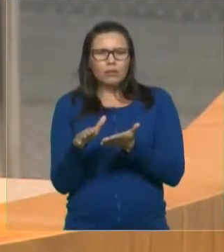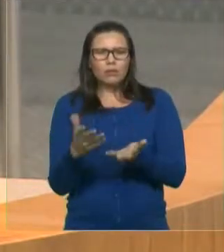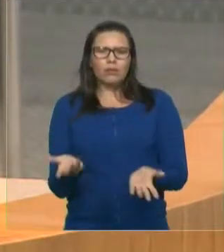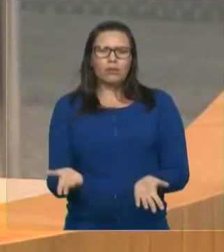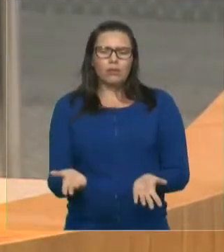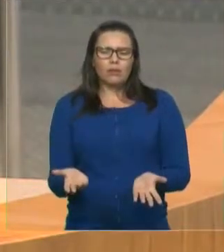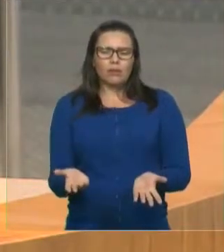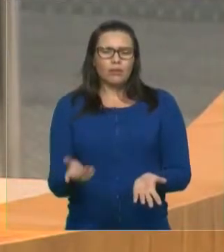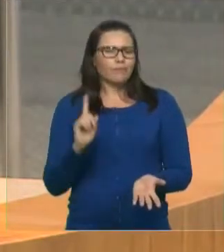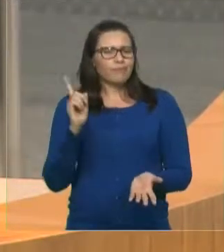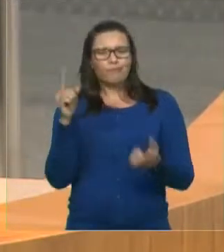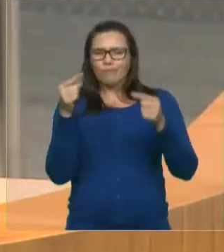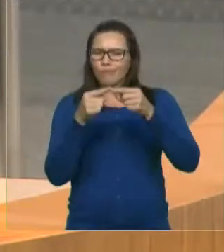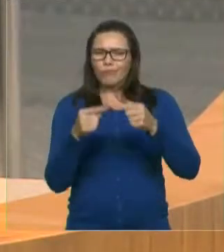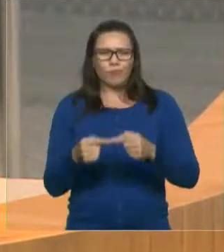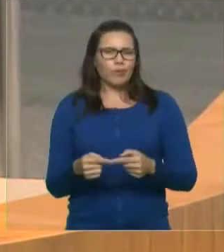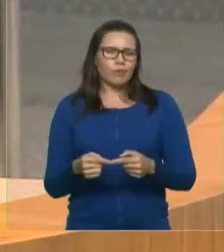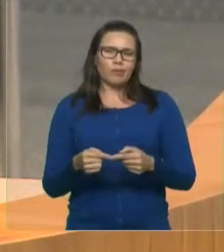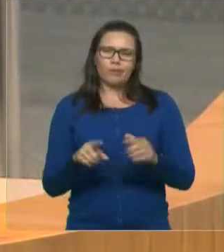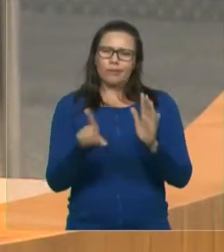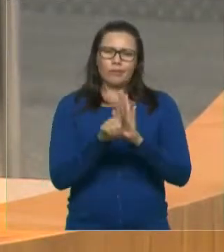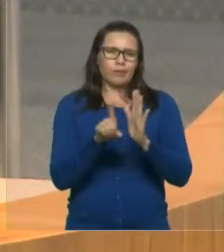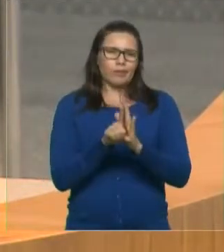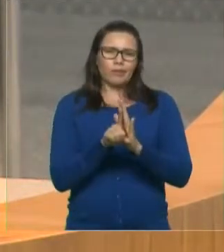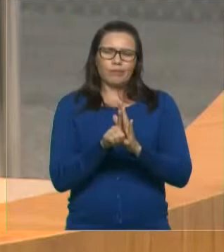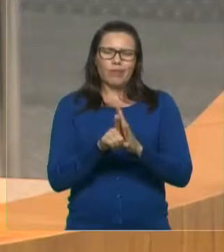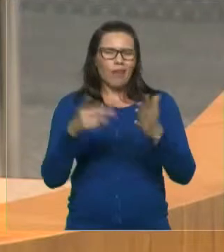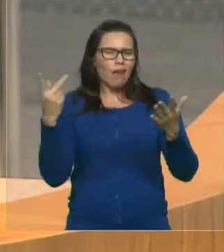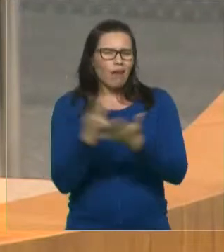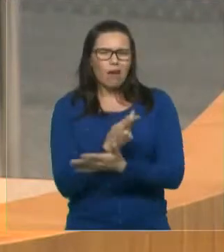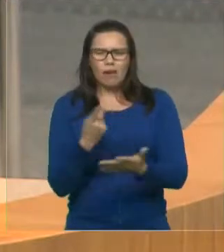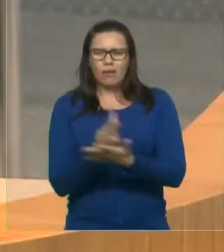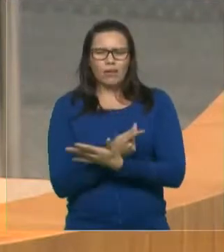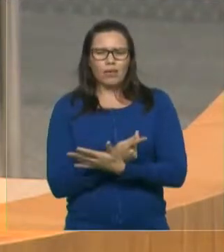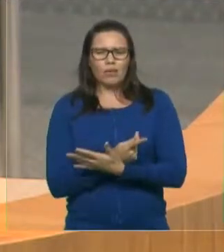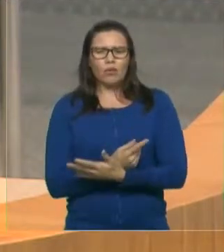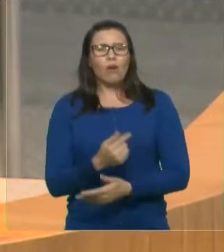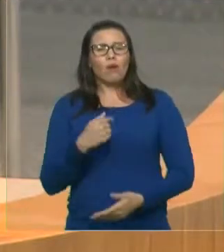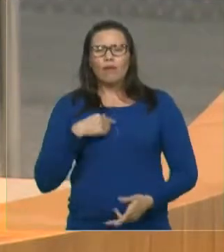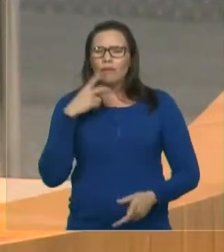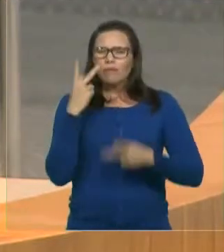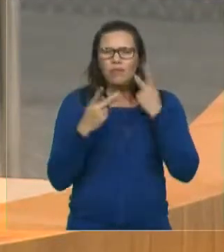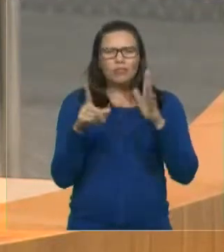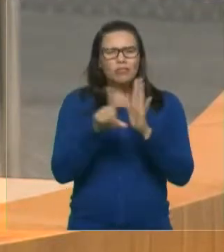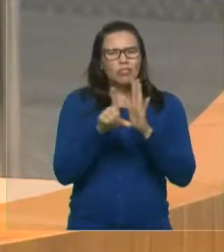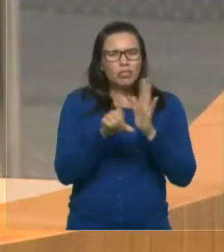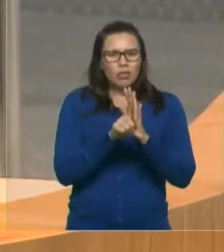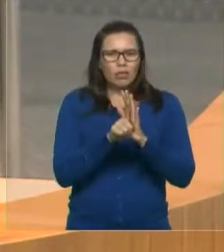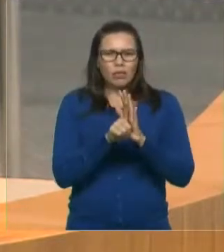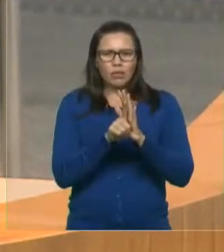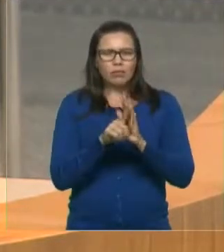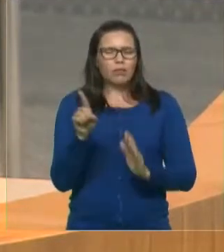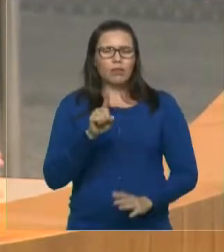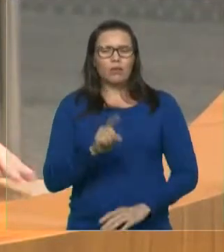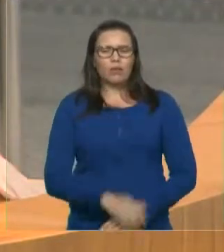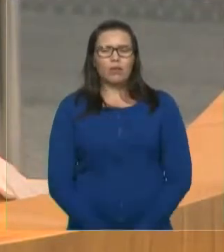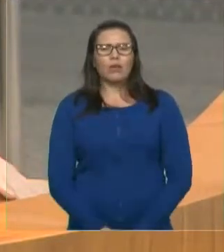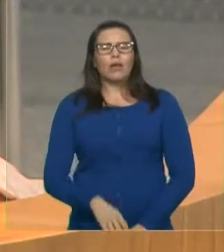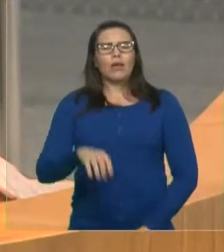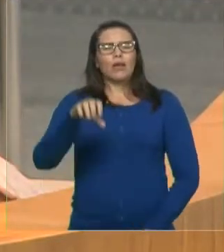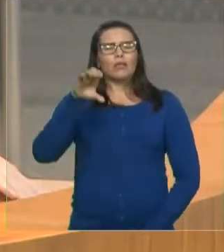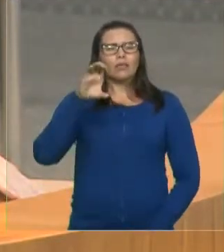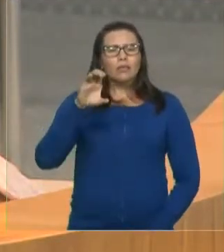com a legislação. E eu não me refiro aqui à legislação municipal, mas eu me refiro à própria CLT. De acordo com o